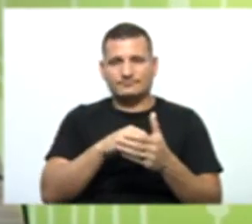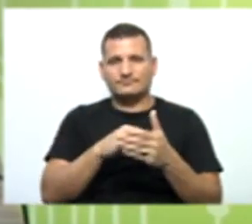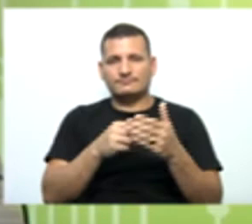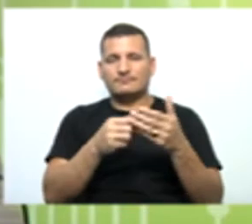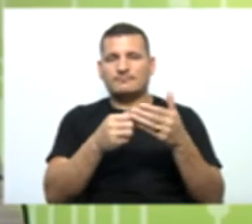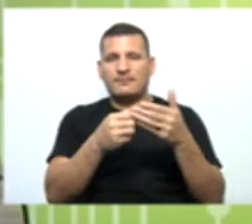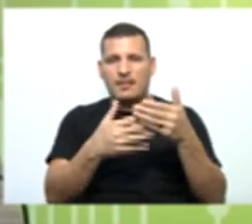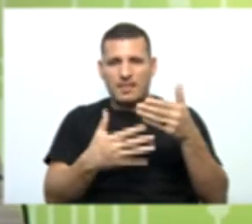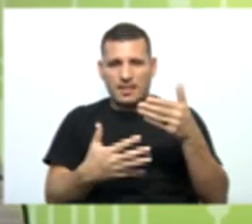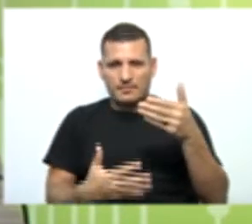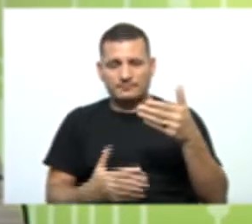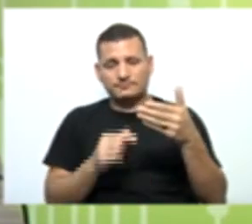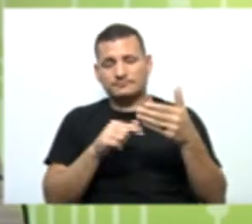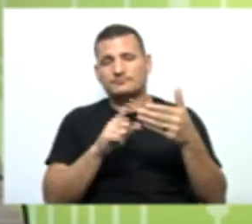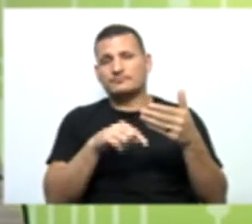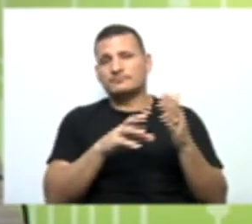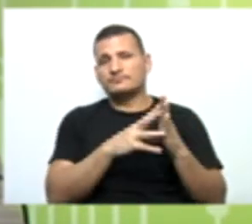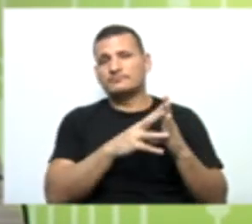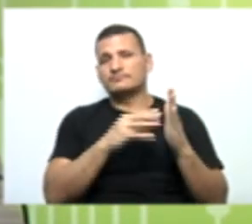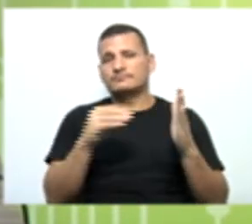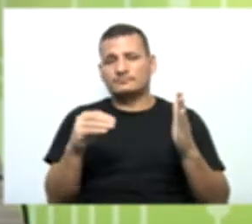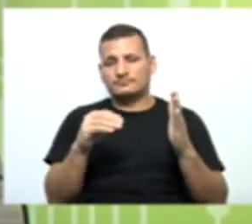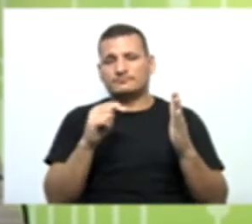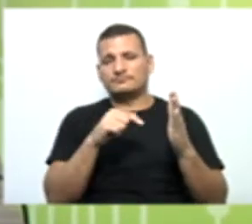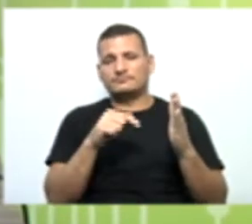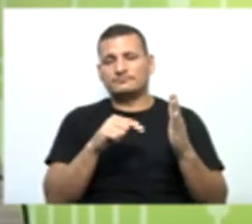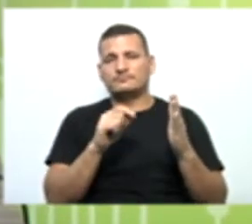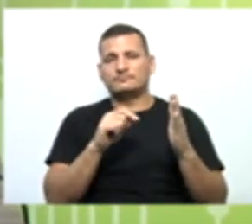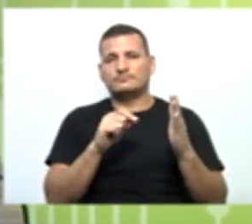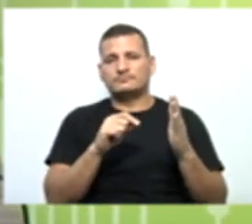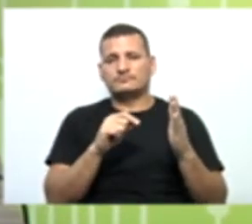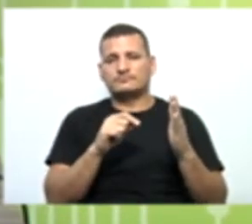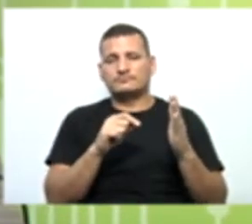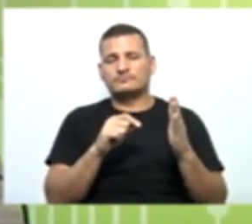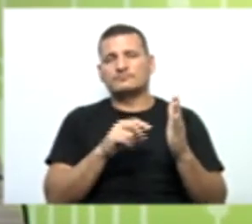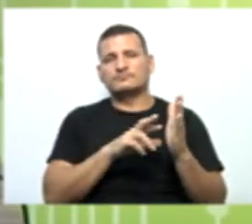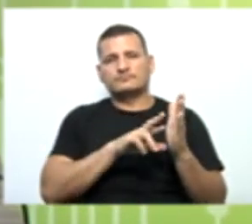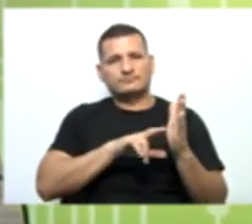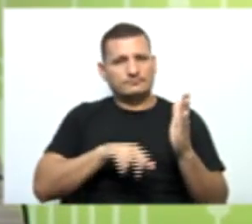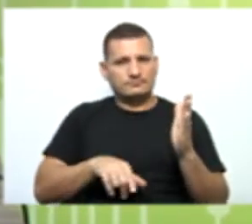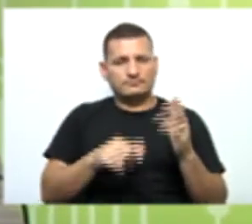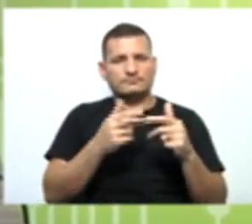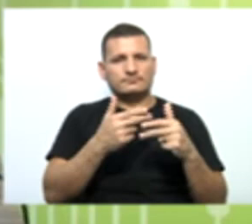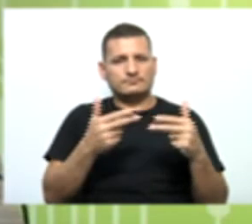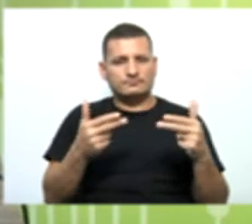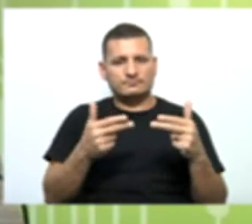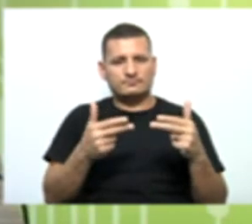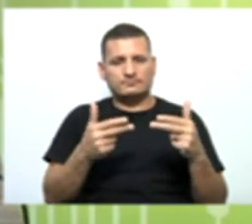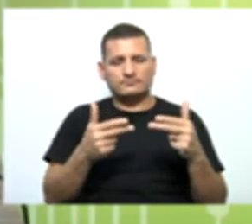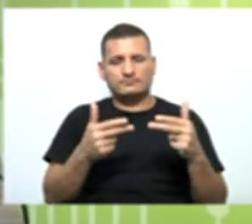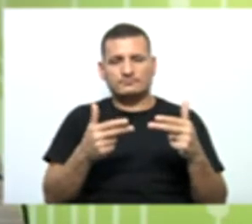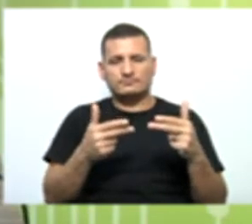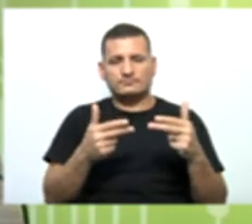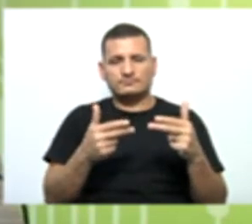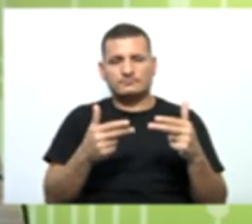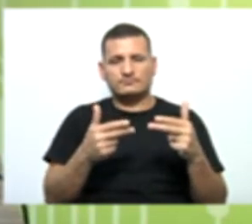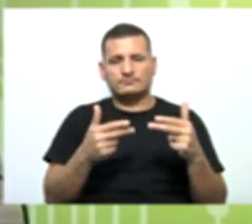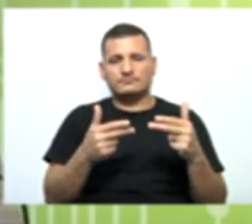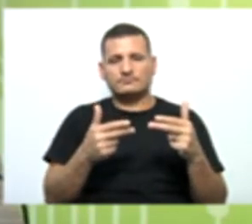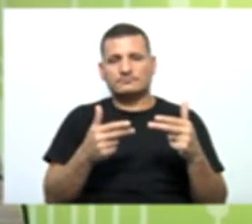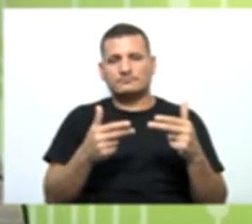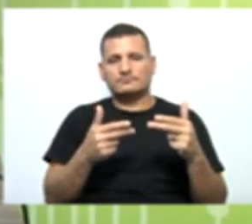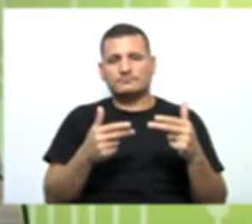funcionar como um modelo, ou seja, uma especificação para um conjunto de objetos. Como ele fala aqui no conceito, a